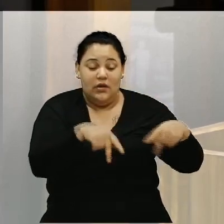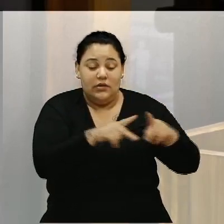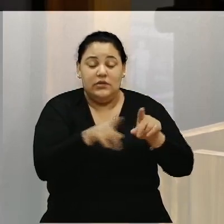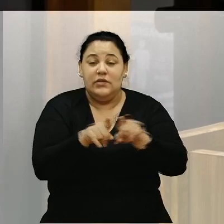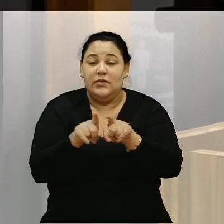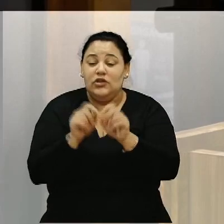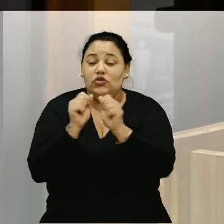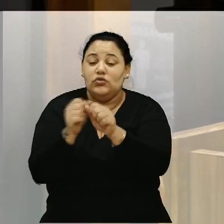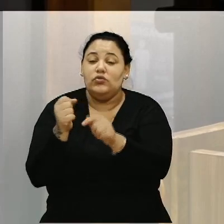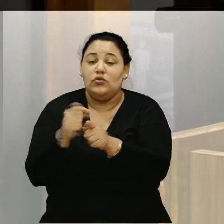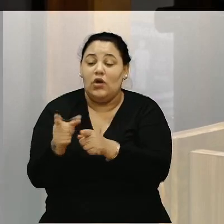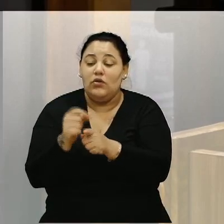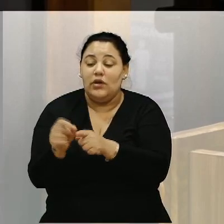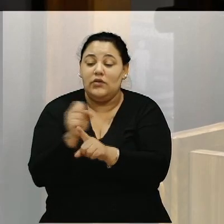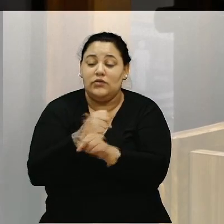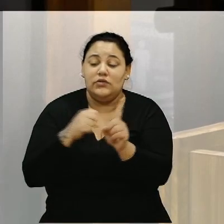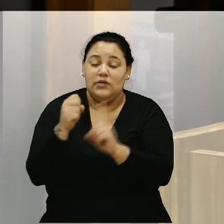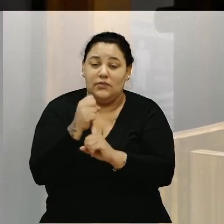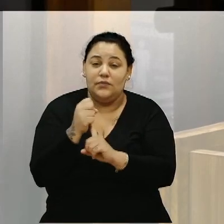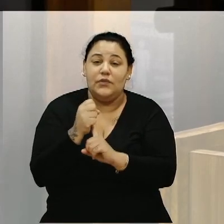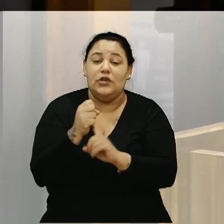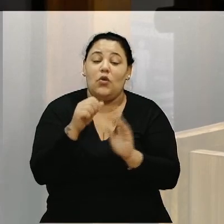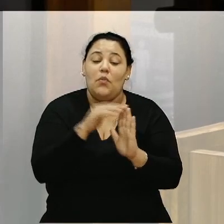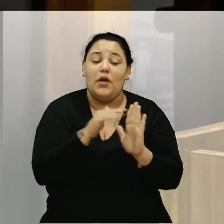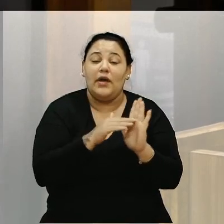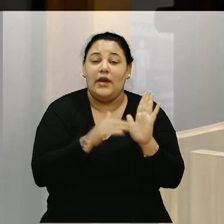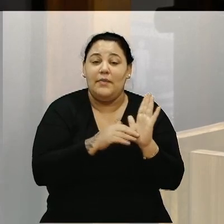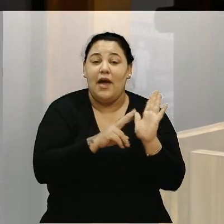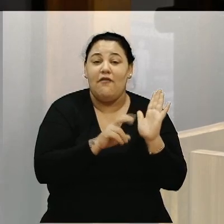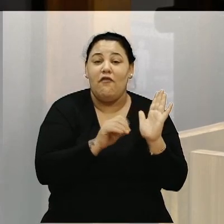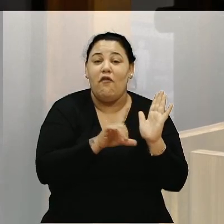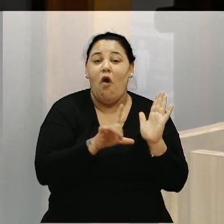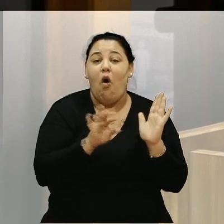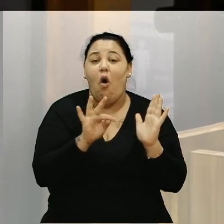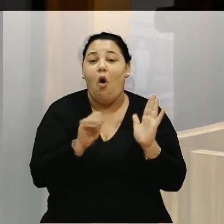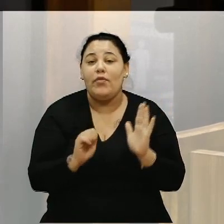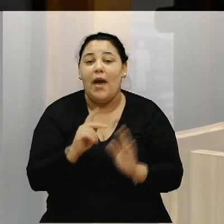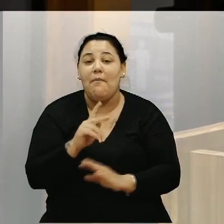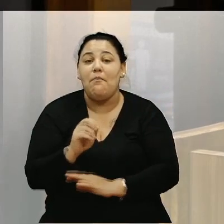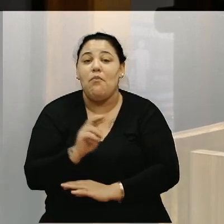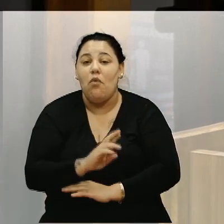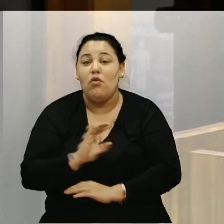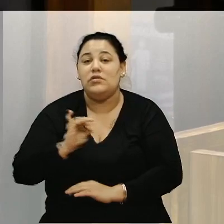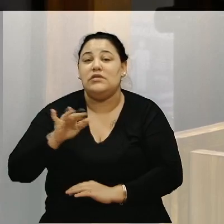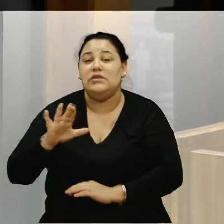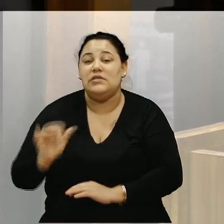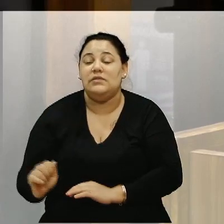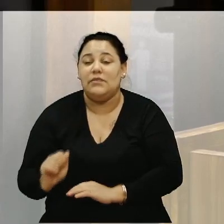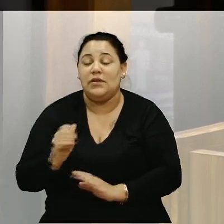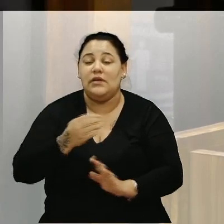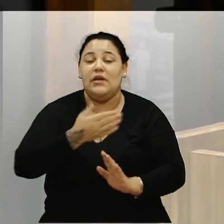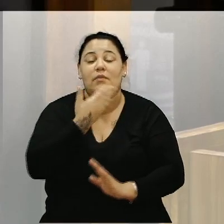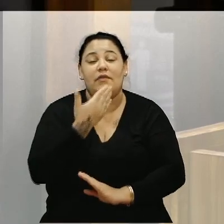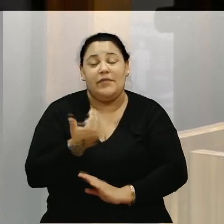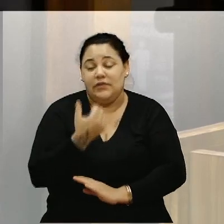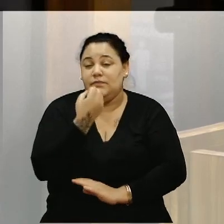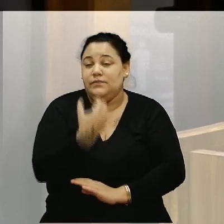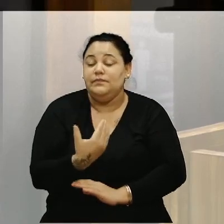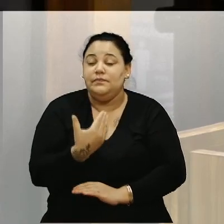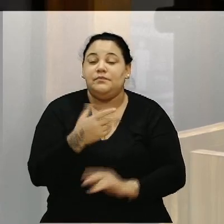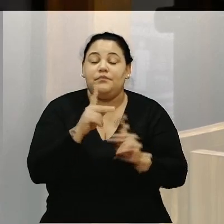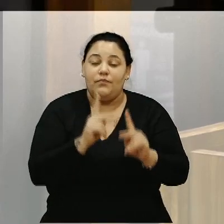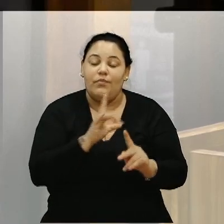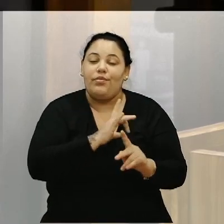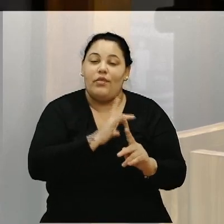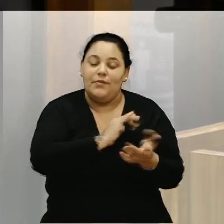social, e do programa Volta por Cima, benefício extraordinário para a população em situação de pobreza e extrema pobreza. No